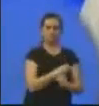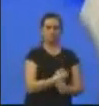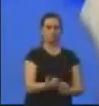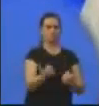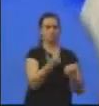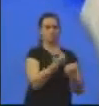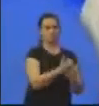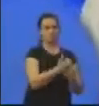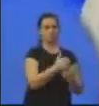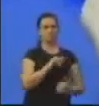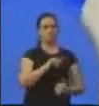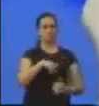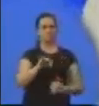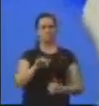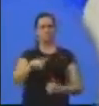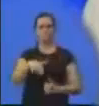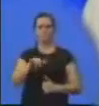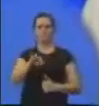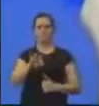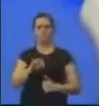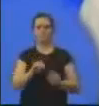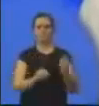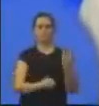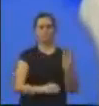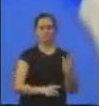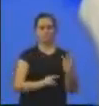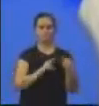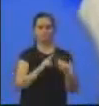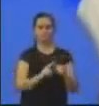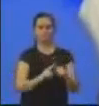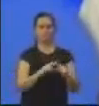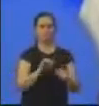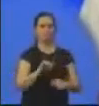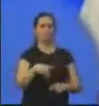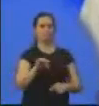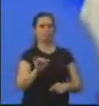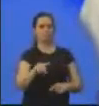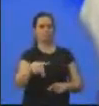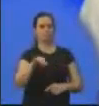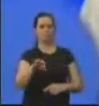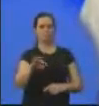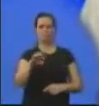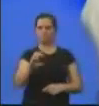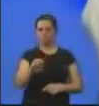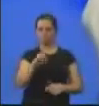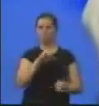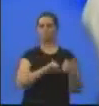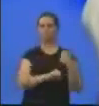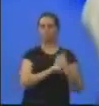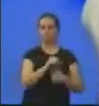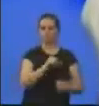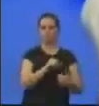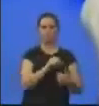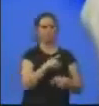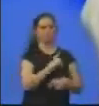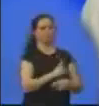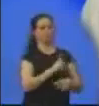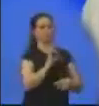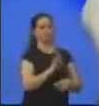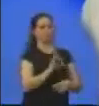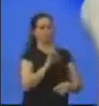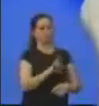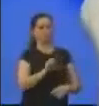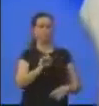substituo o infinito, ficou 3 vezes infinito. O número multiplicando infinito altera alguma coisa? Só o sinal. O fato